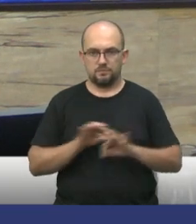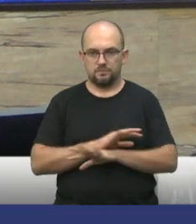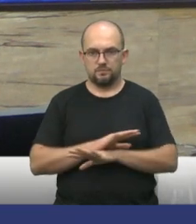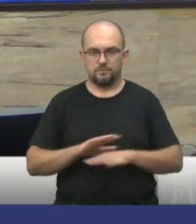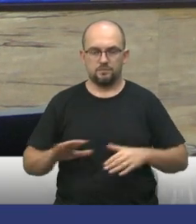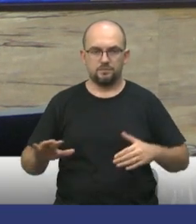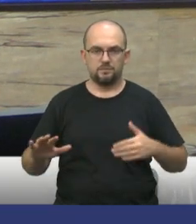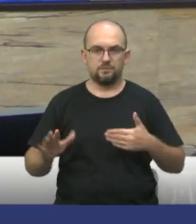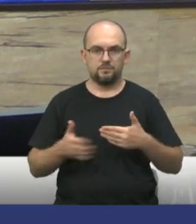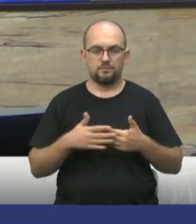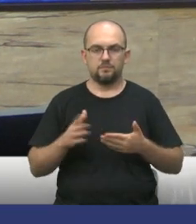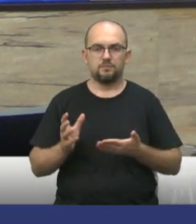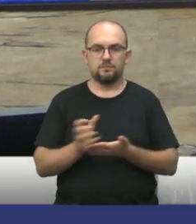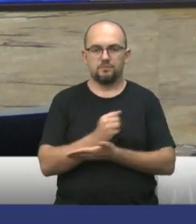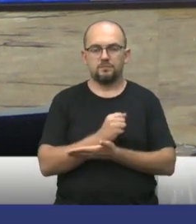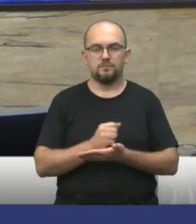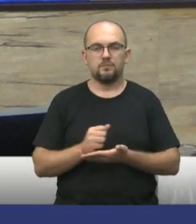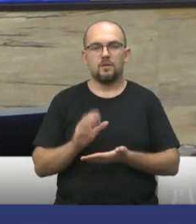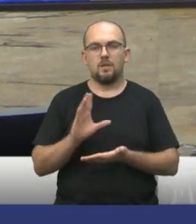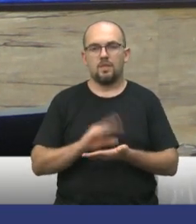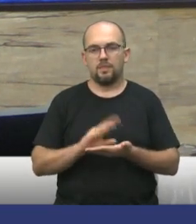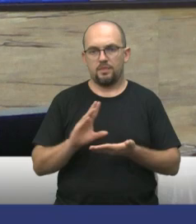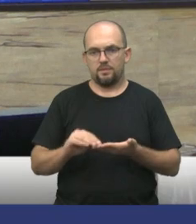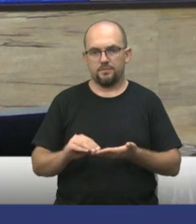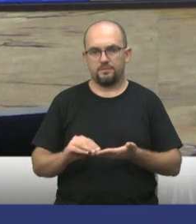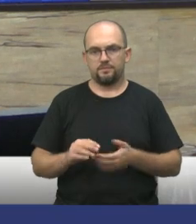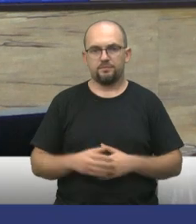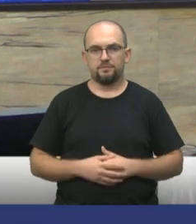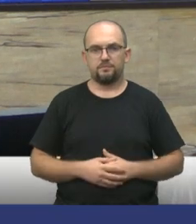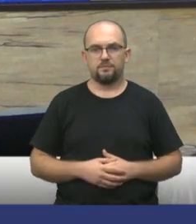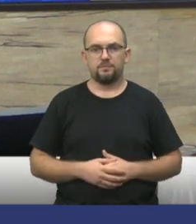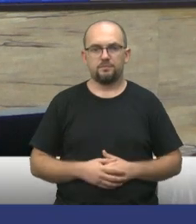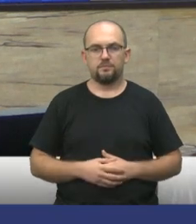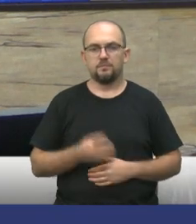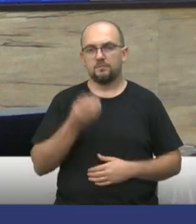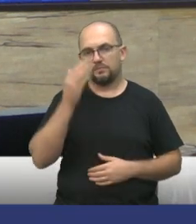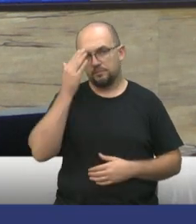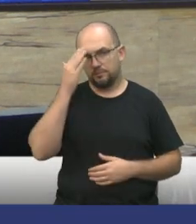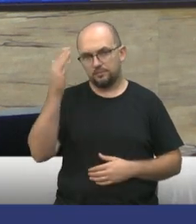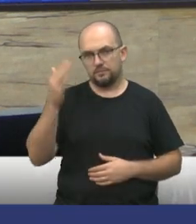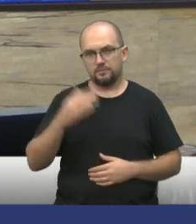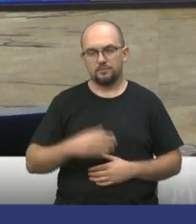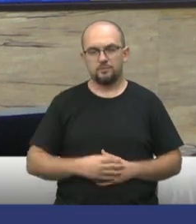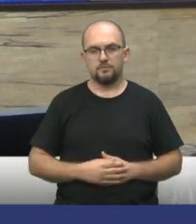presente audiência e determino a juntada da ata digital. Muito obrigado.